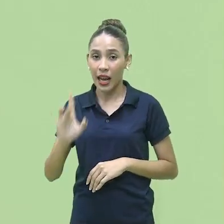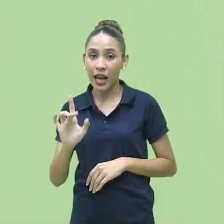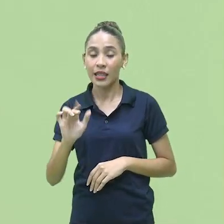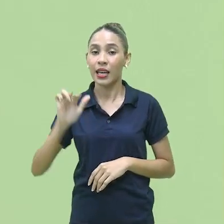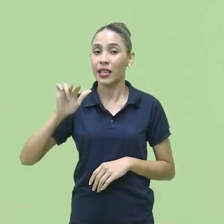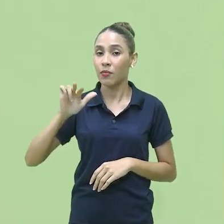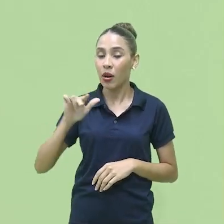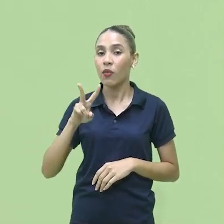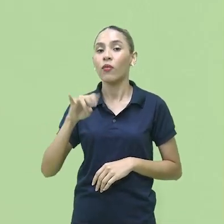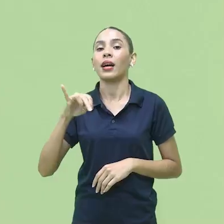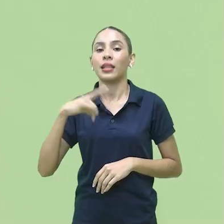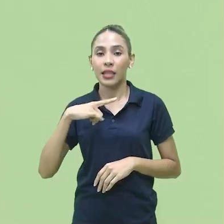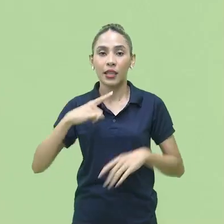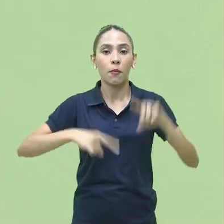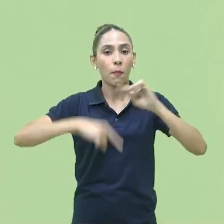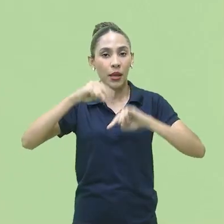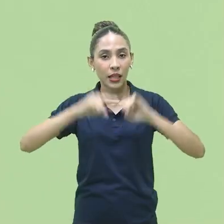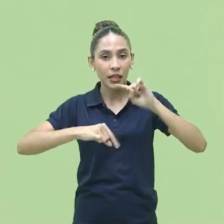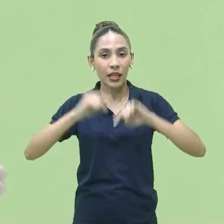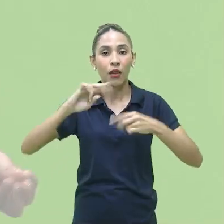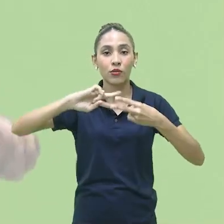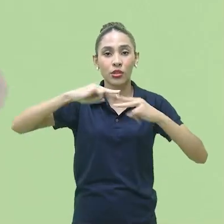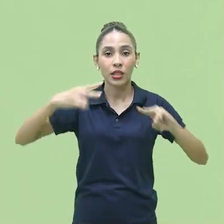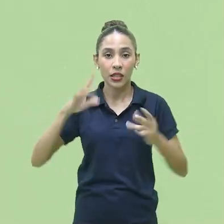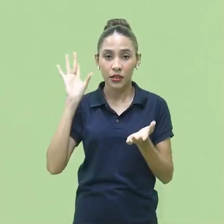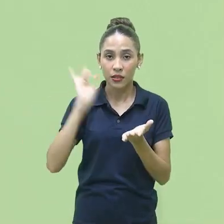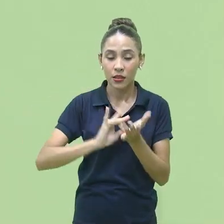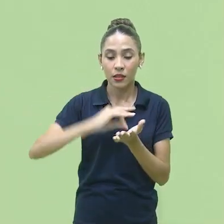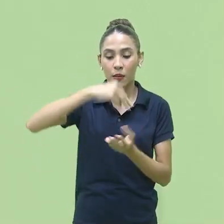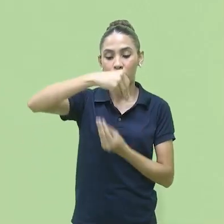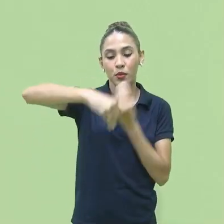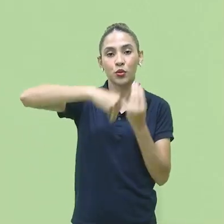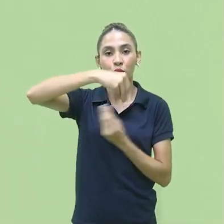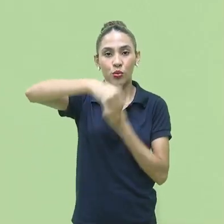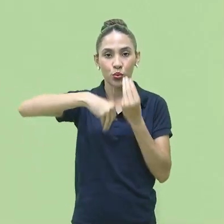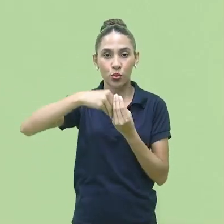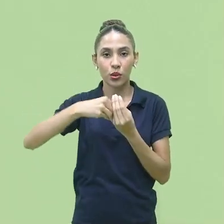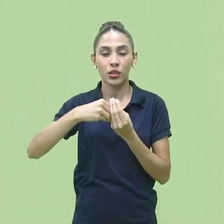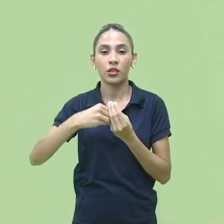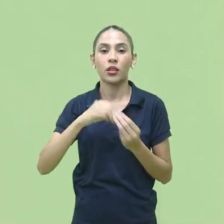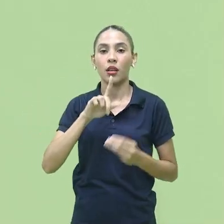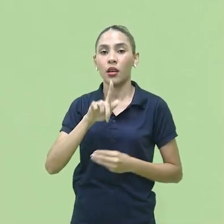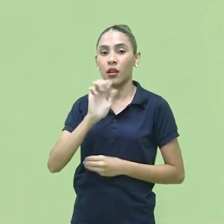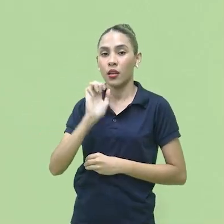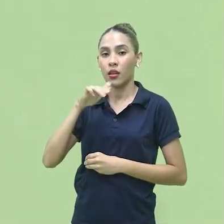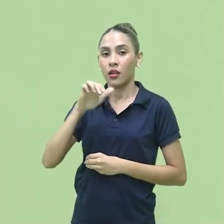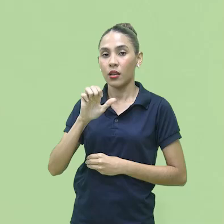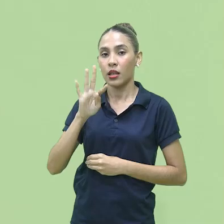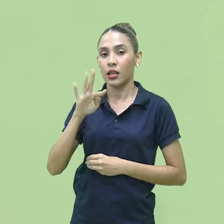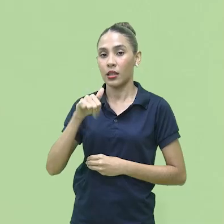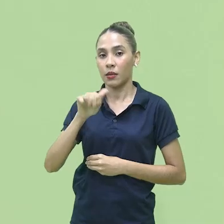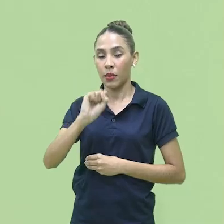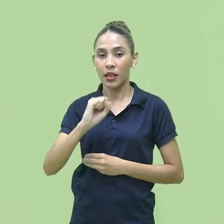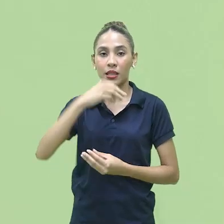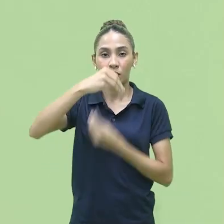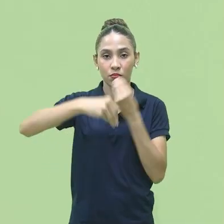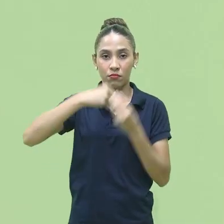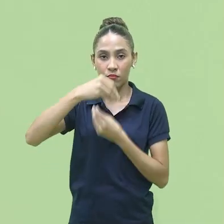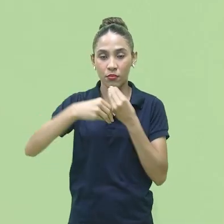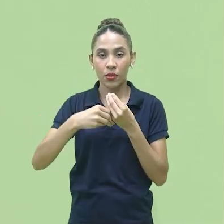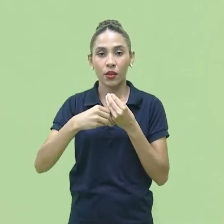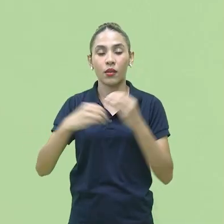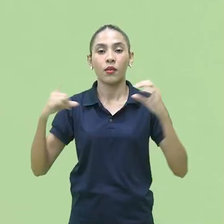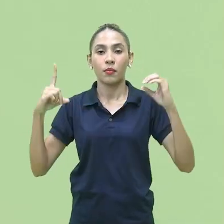vai ter o seu material genético definido pela mistura dos gametas, né, que foram oriundos aí